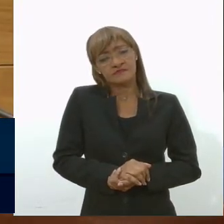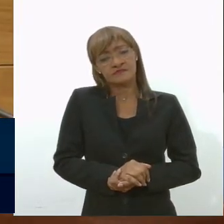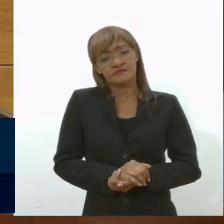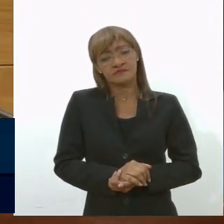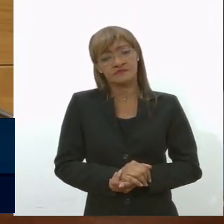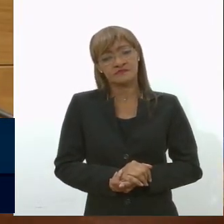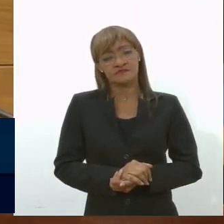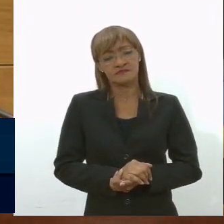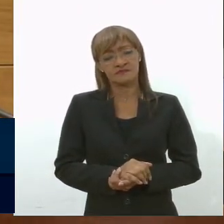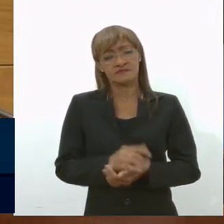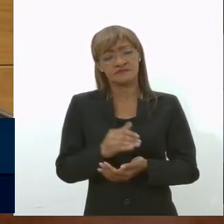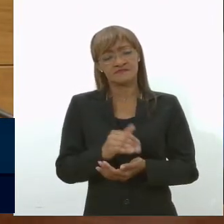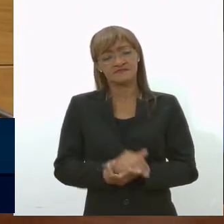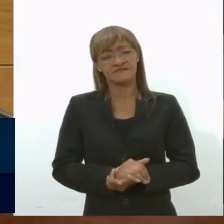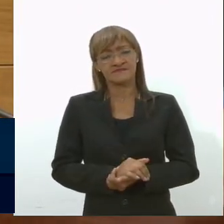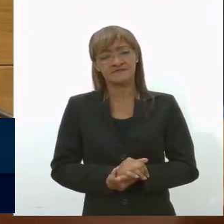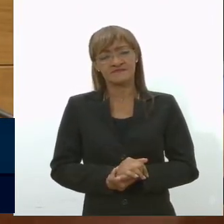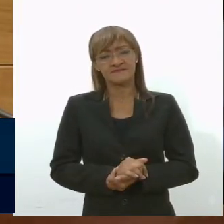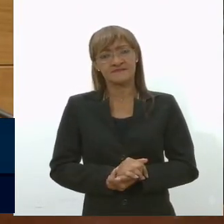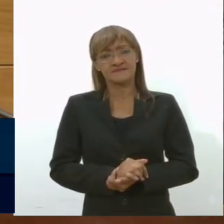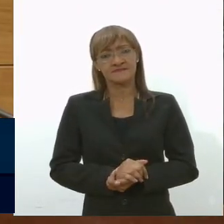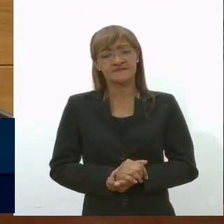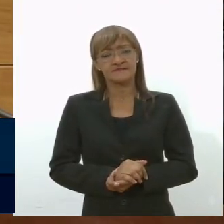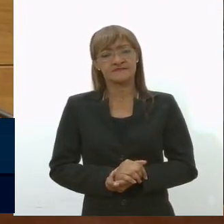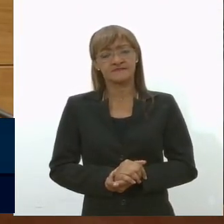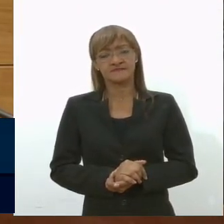Secretaria de Estado de Segurança Pública, ofício